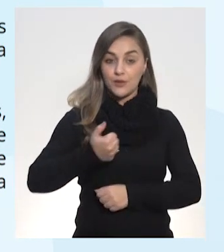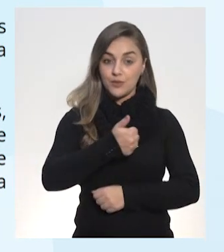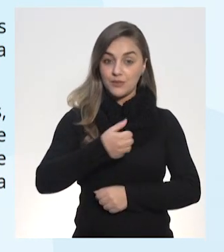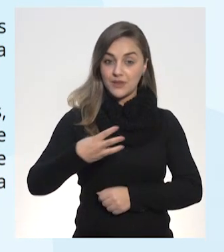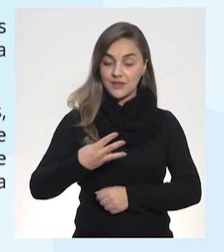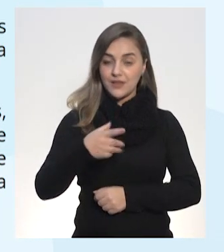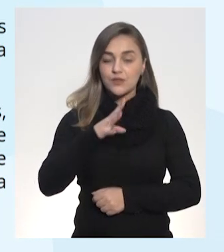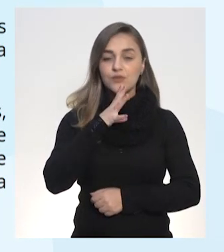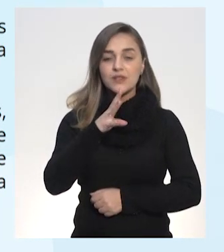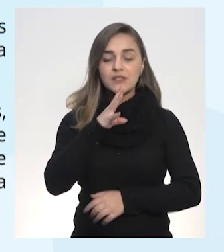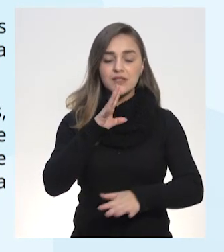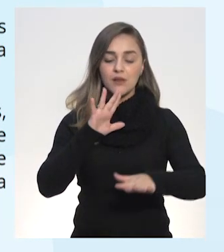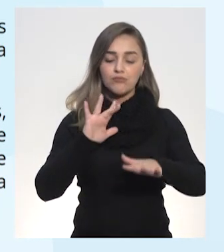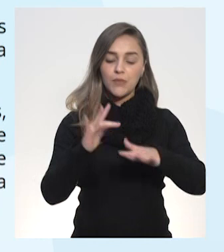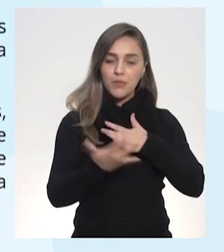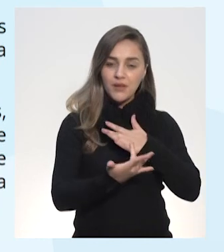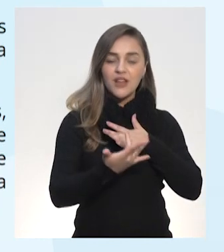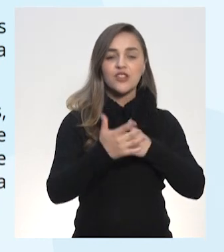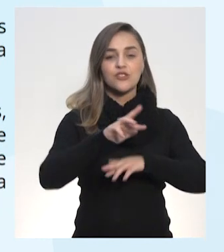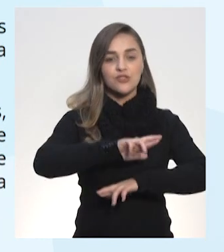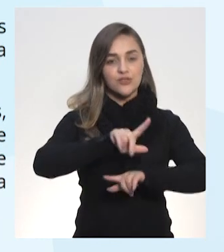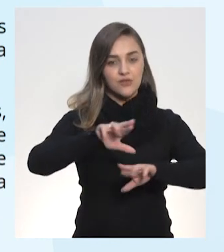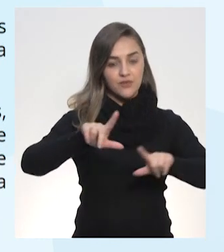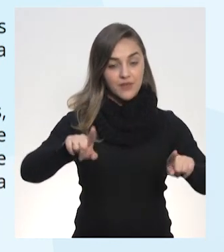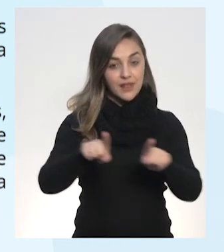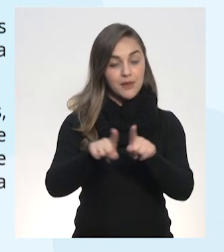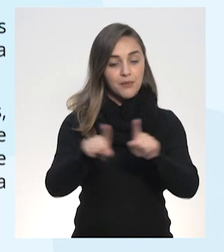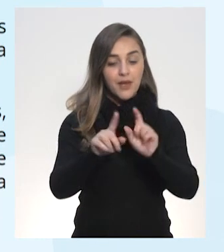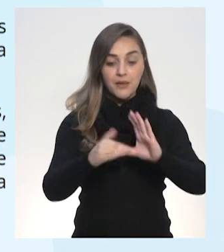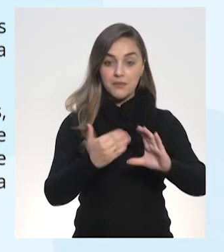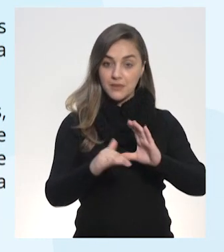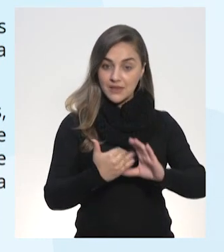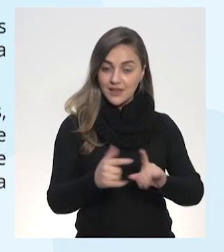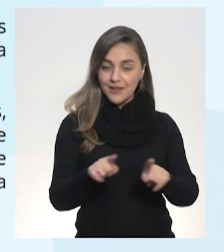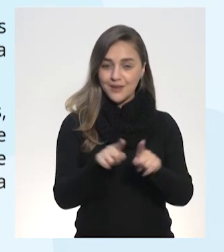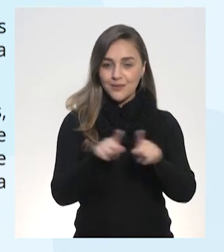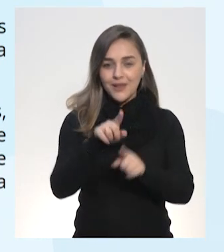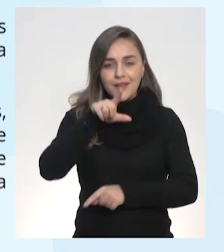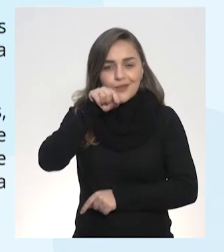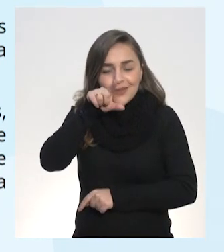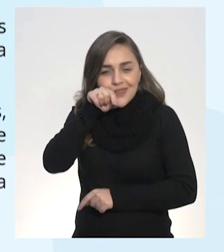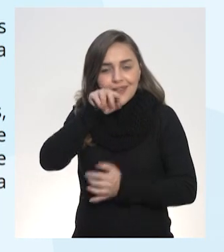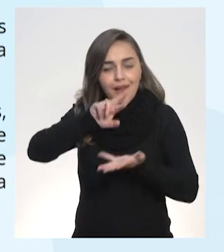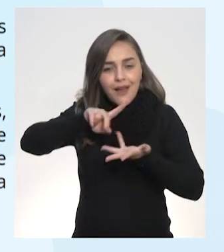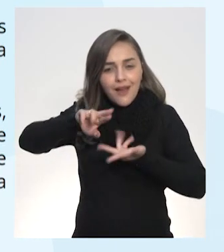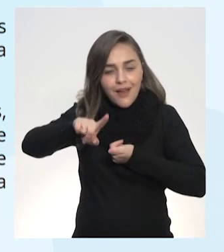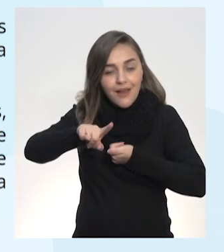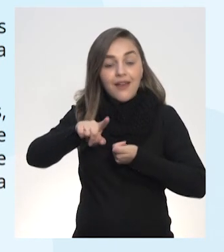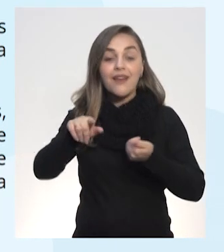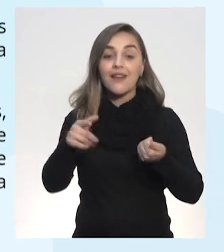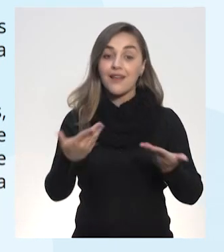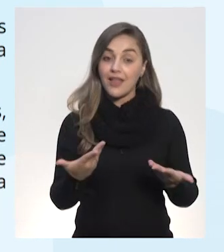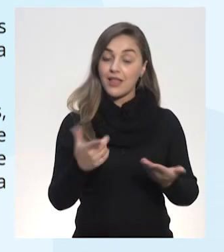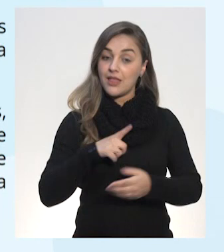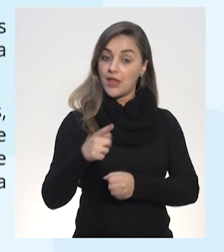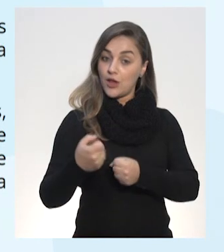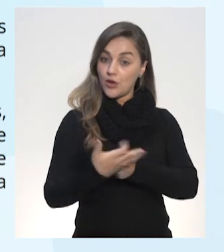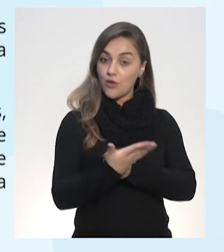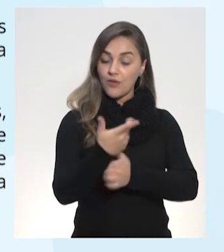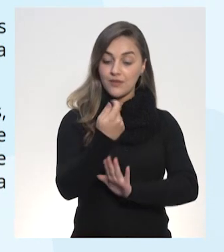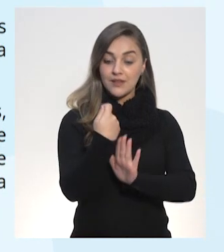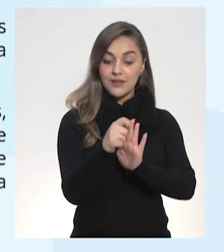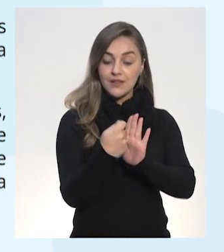gêneros digitais, blogs, mensagens instantâneas, tweets, entre outros, novas formas de